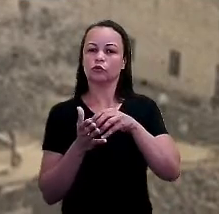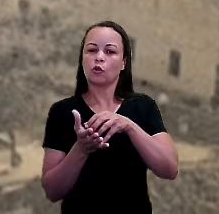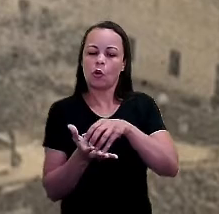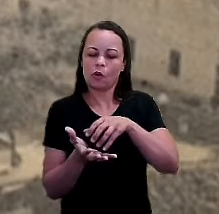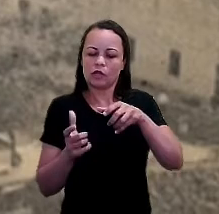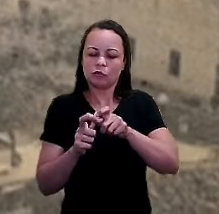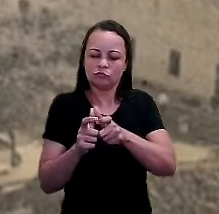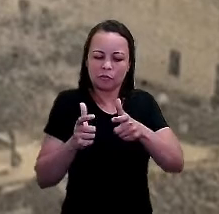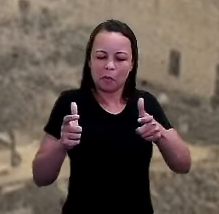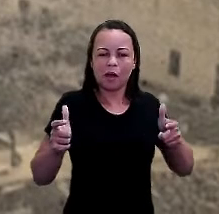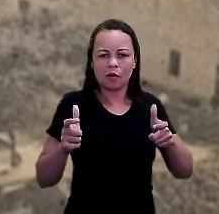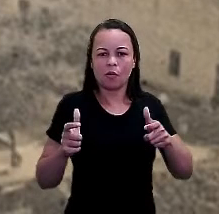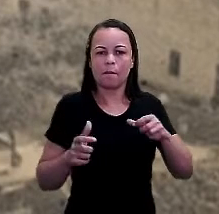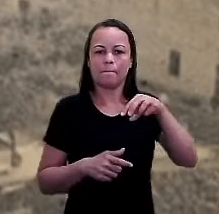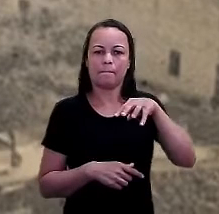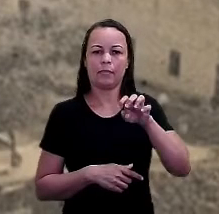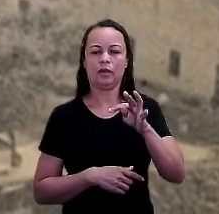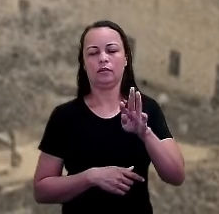metrópole.